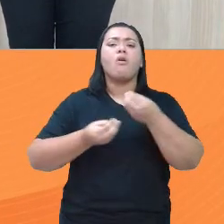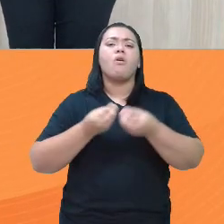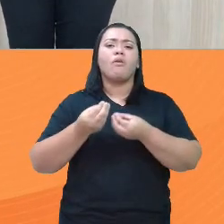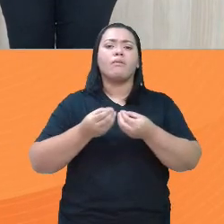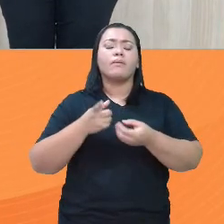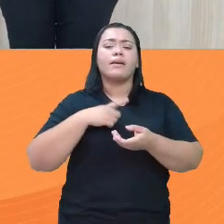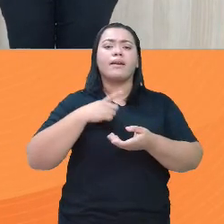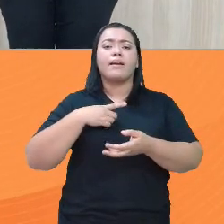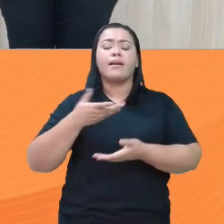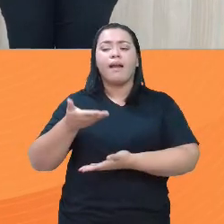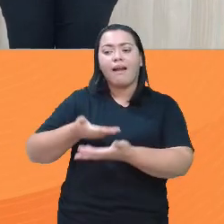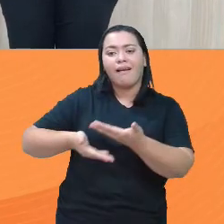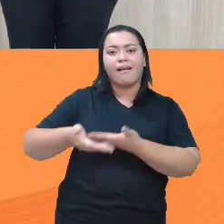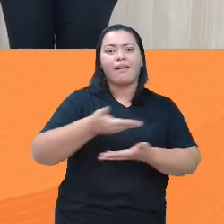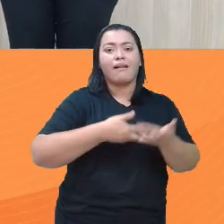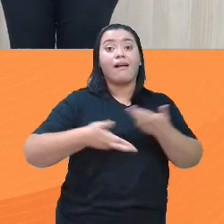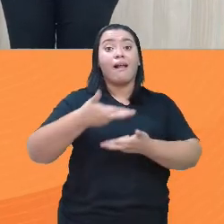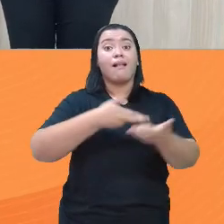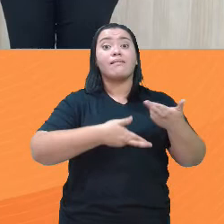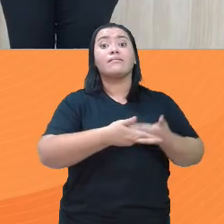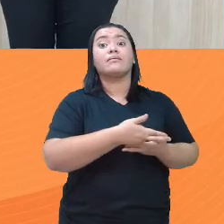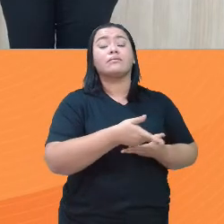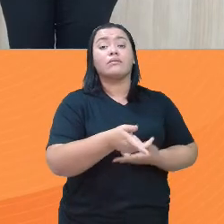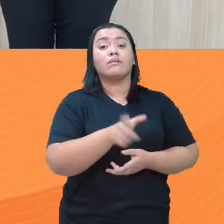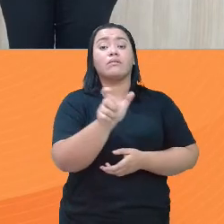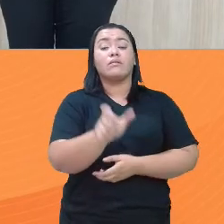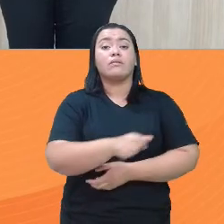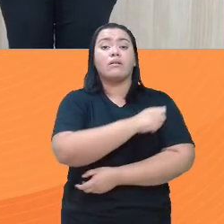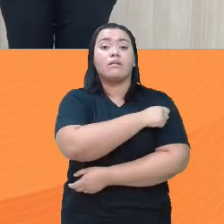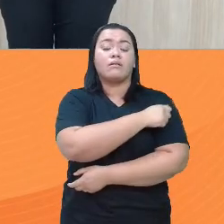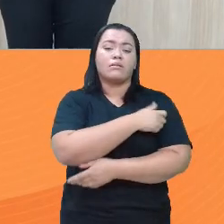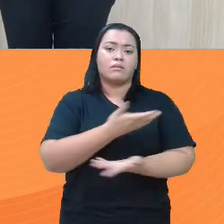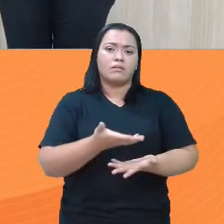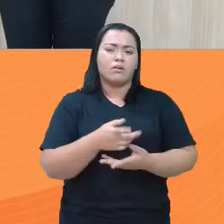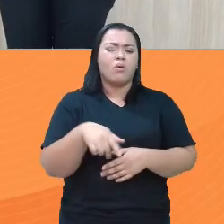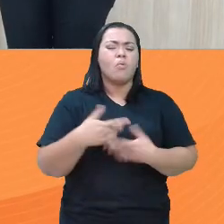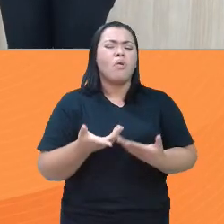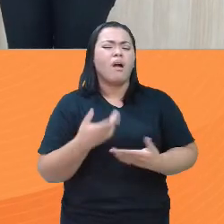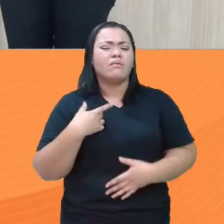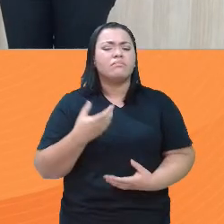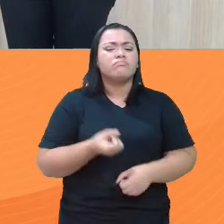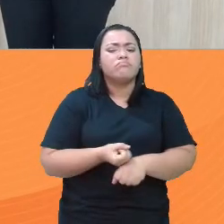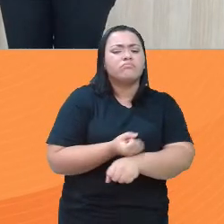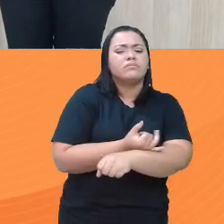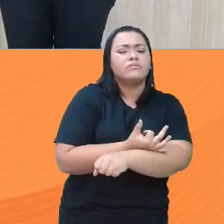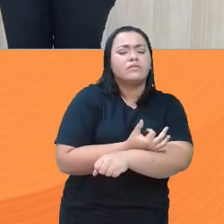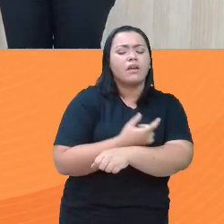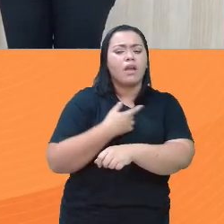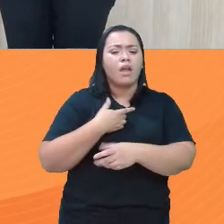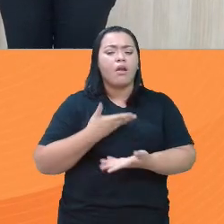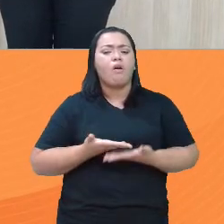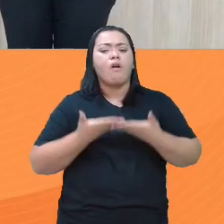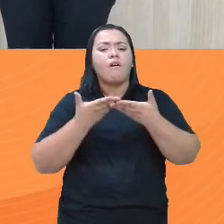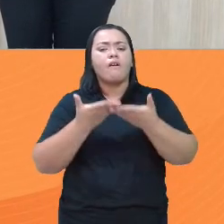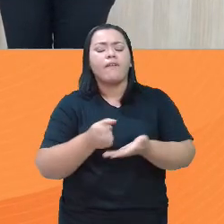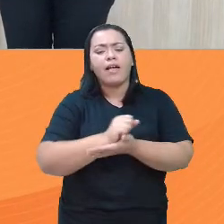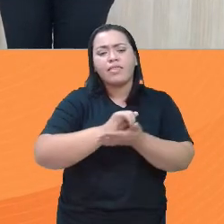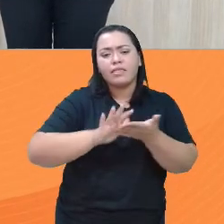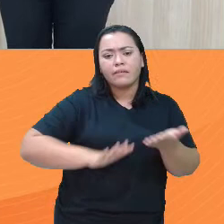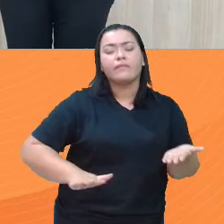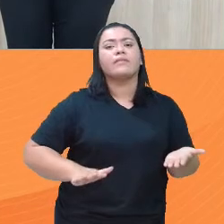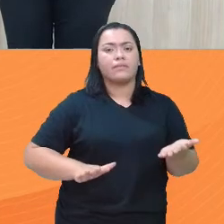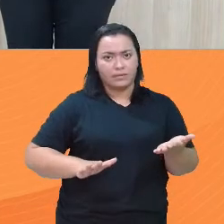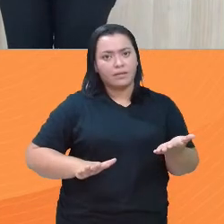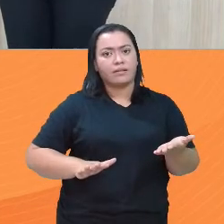minha relação com o estudante. Que tipo de sensação ele está sentindo quando eu estou ofertando uma atividade e quando eu estou selecionando